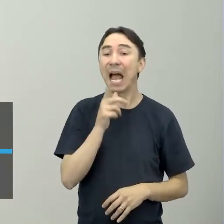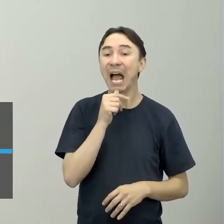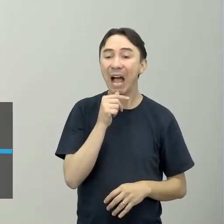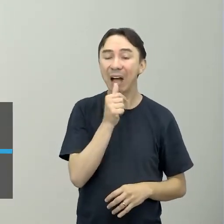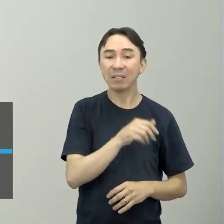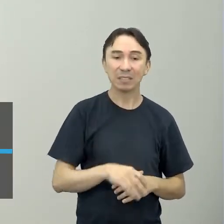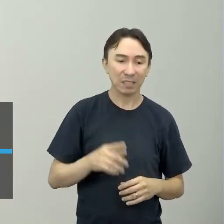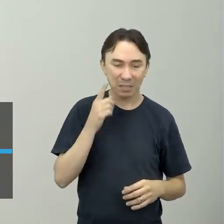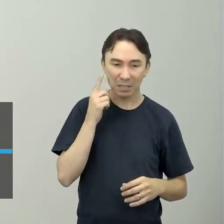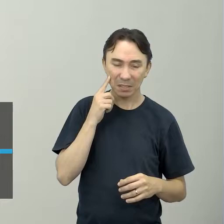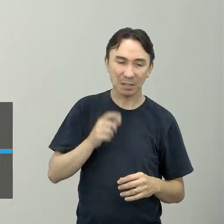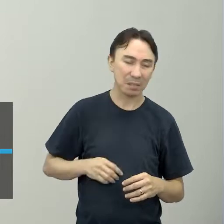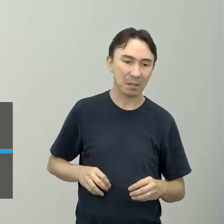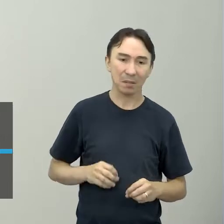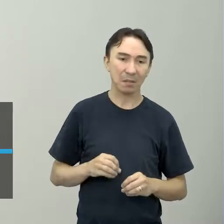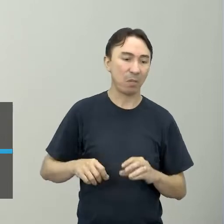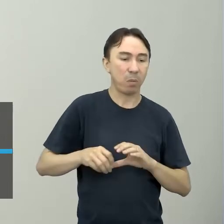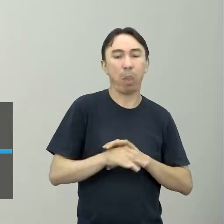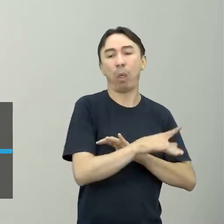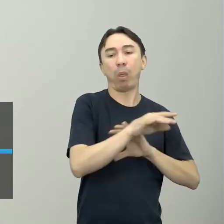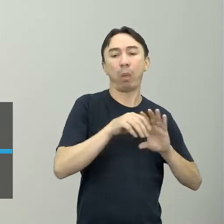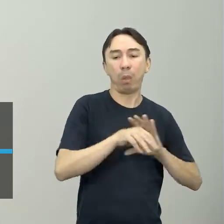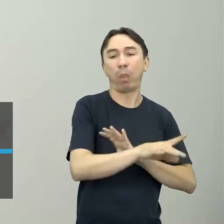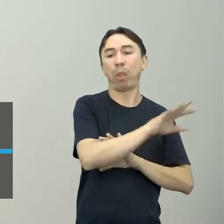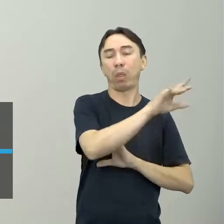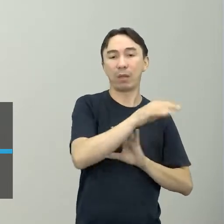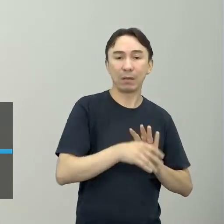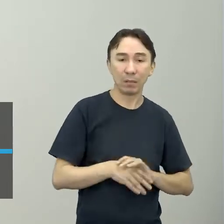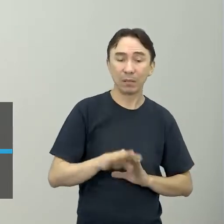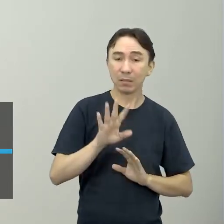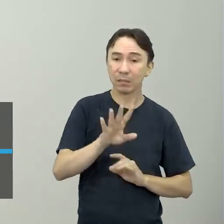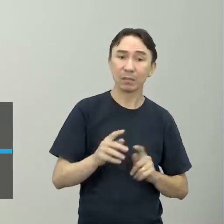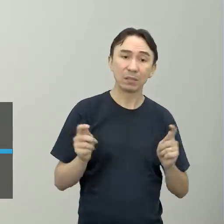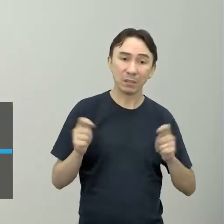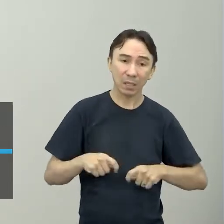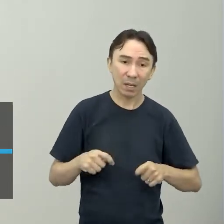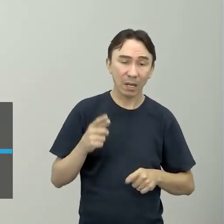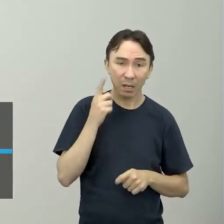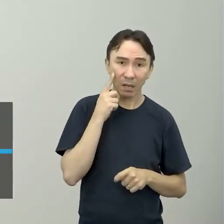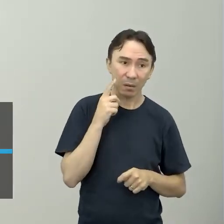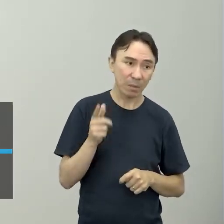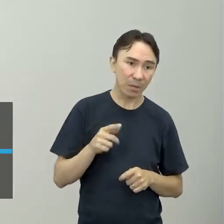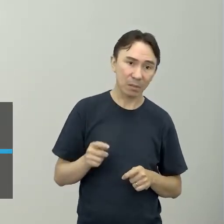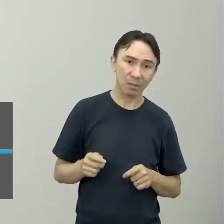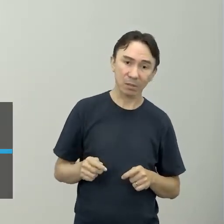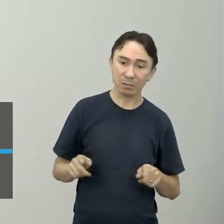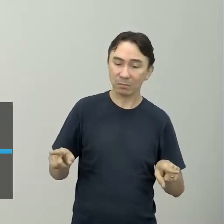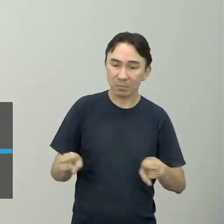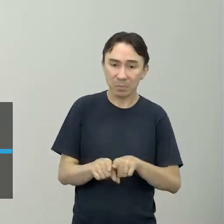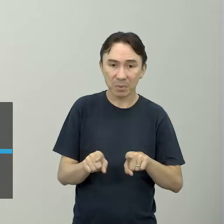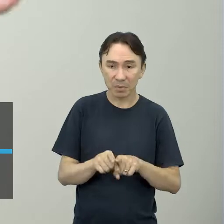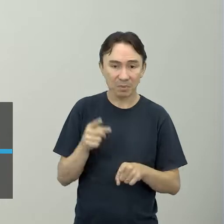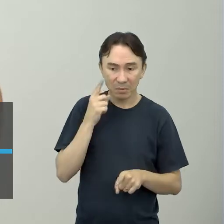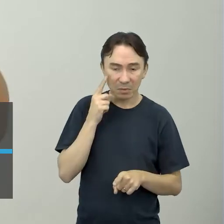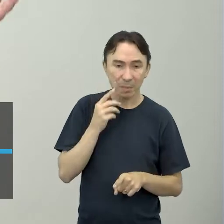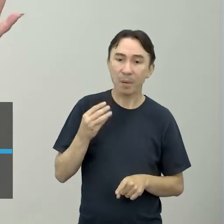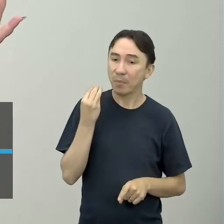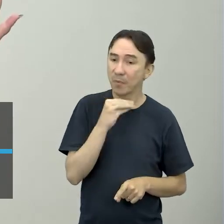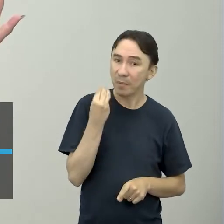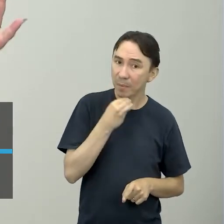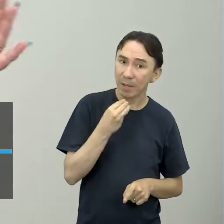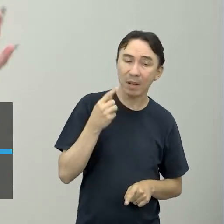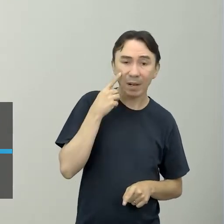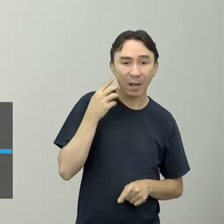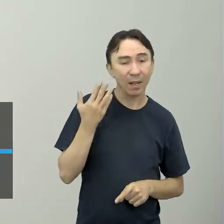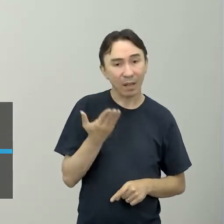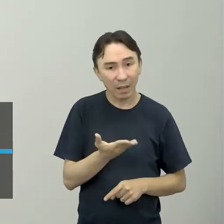pode segurar aquela água, né, que sim, tá com sabão, mas você pode aproveitar para limpar um quintal, né, para limpar uma área, às vezes você tem pets em